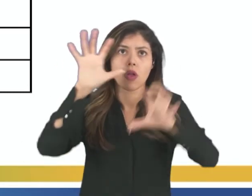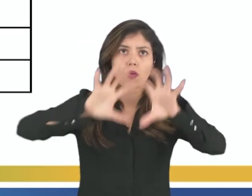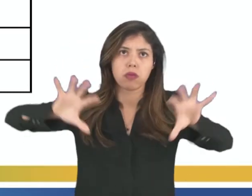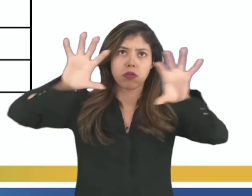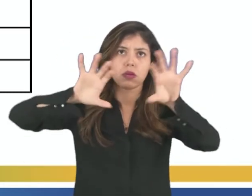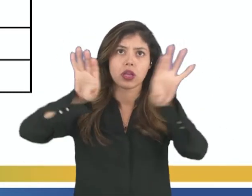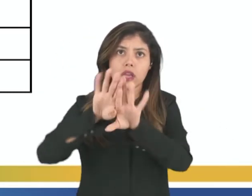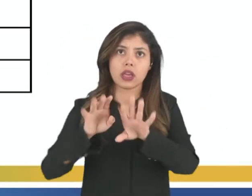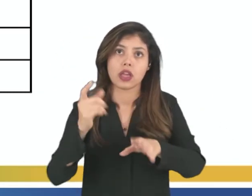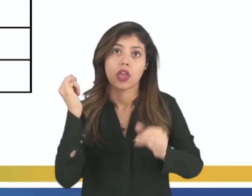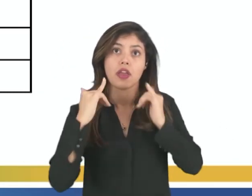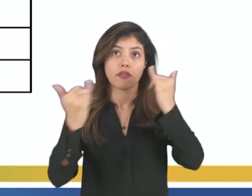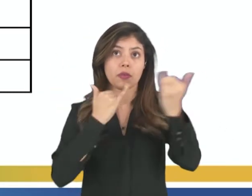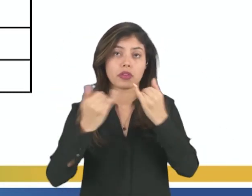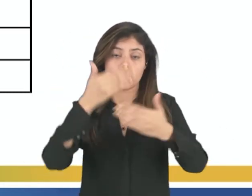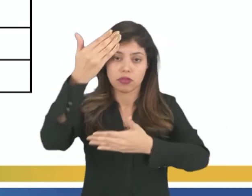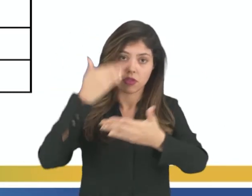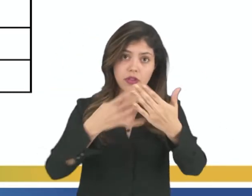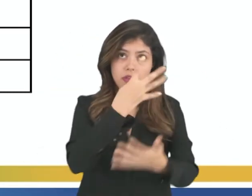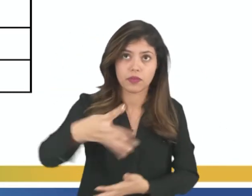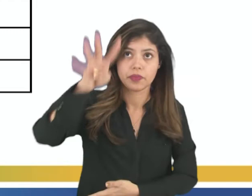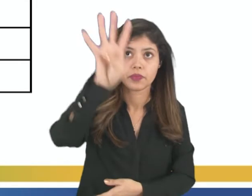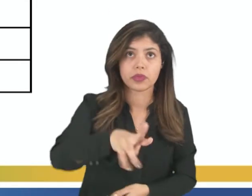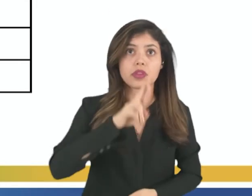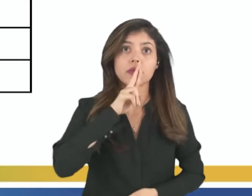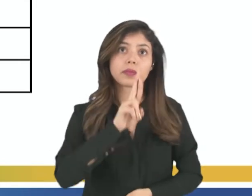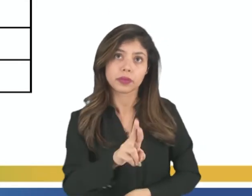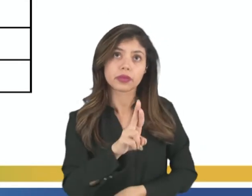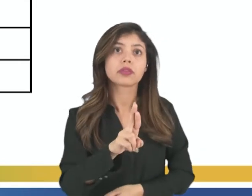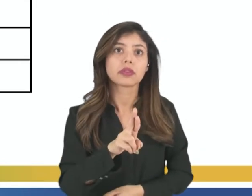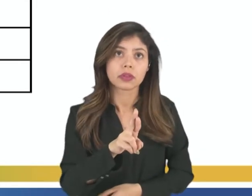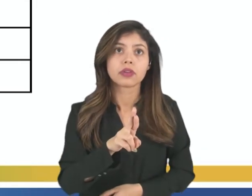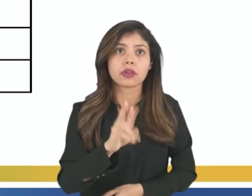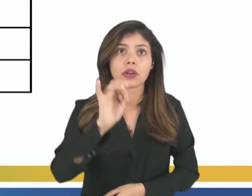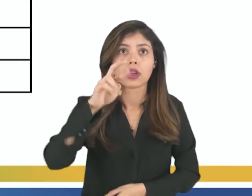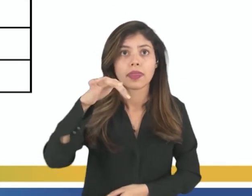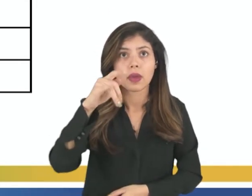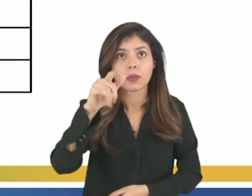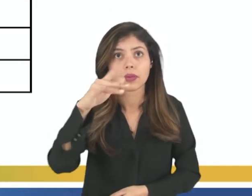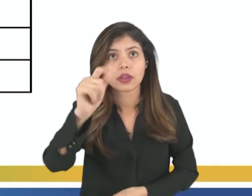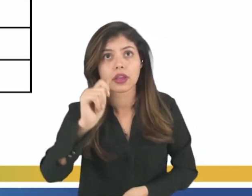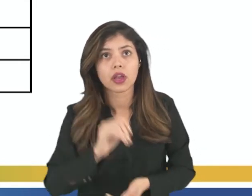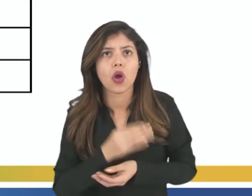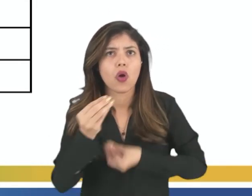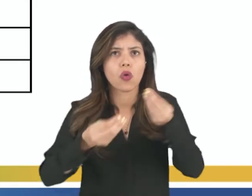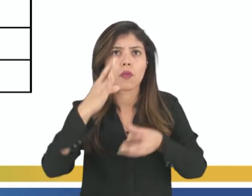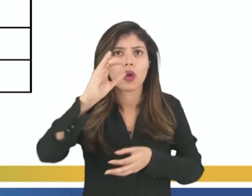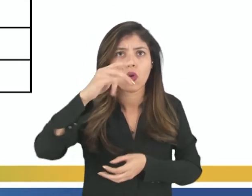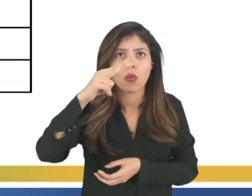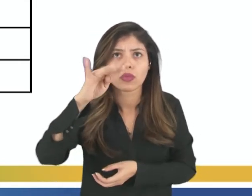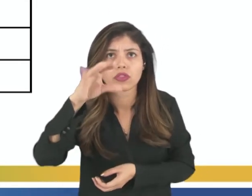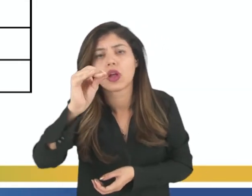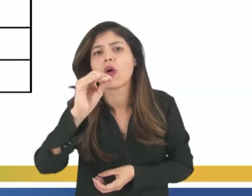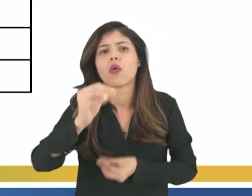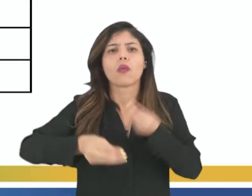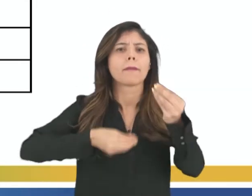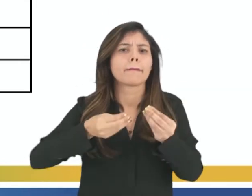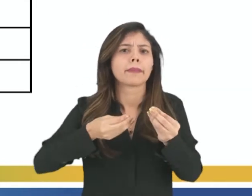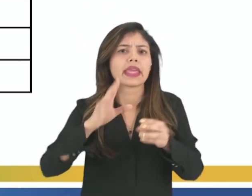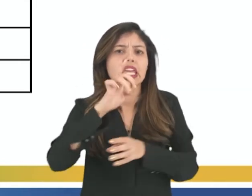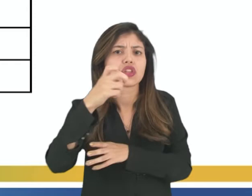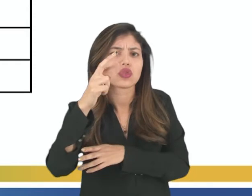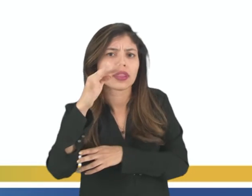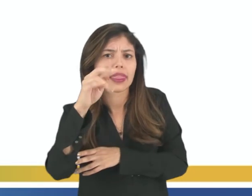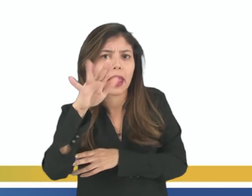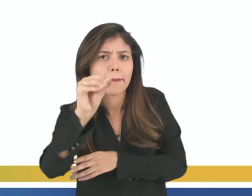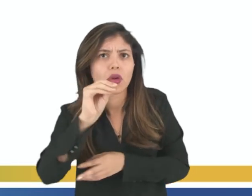as informações existentes da tabela abaixo, calcule a variação de entalpia. Como é combustão, nós já sabemos que será exotérmico, que